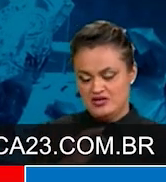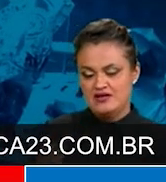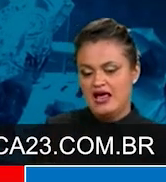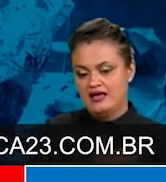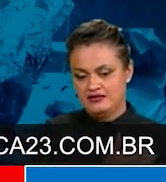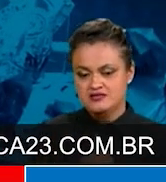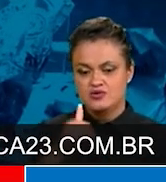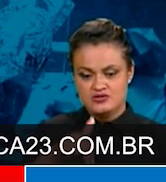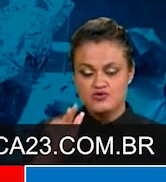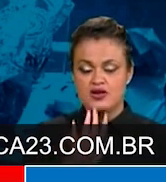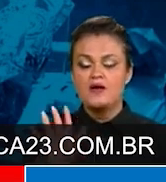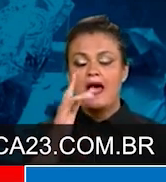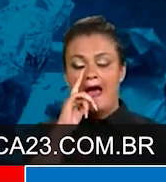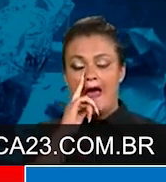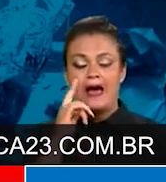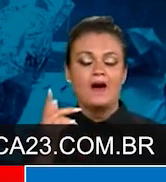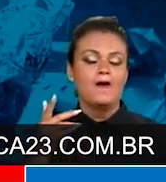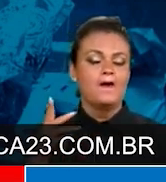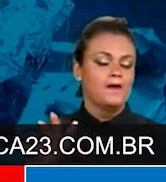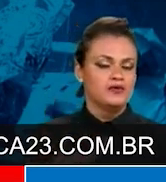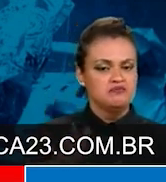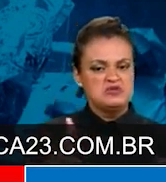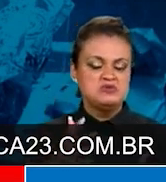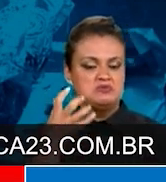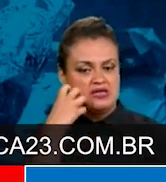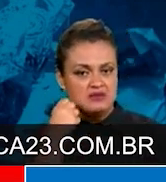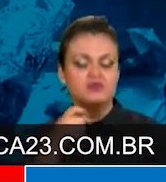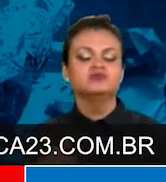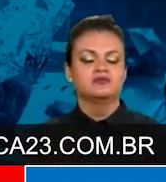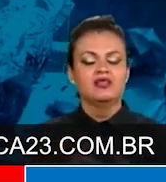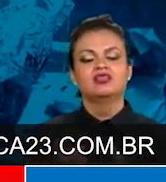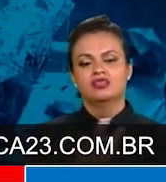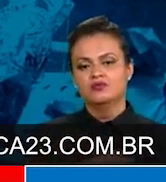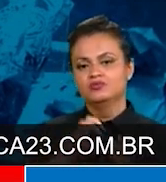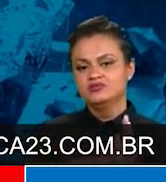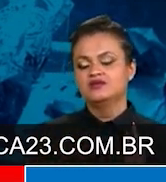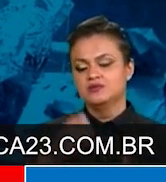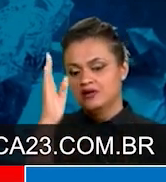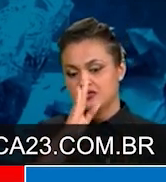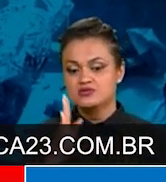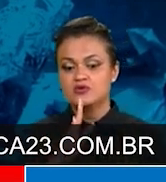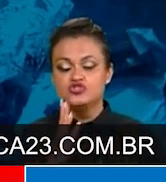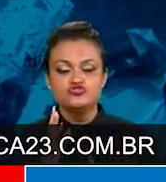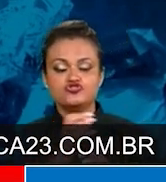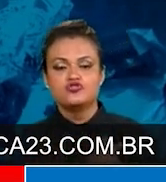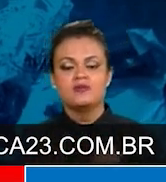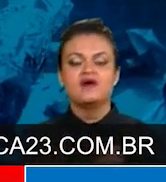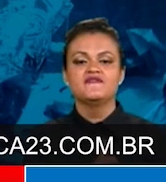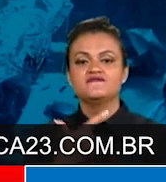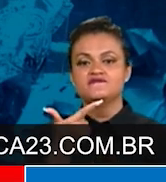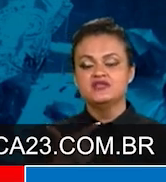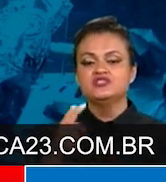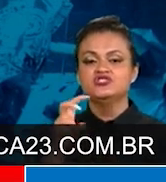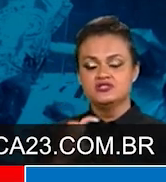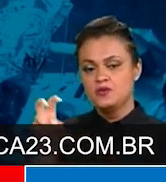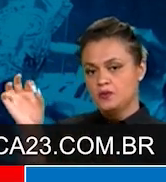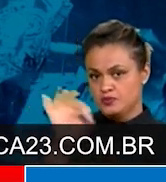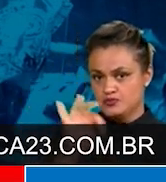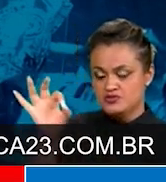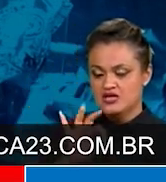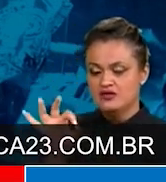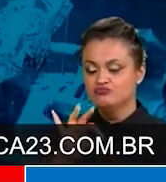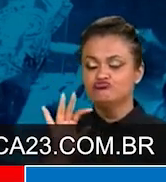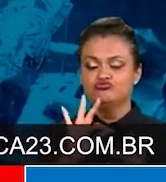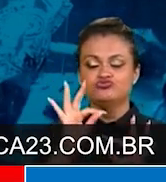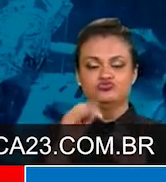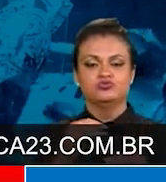arrecadação nacional, a renda e o patrimônio também são tributados no Brasil e juntos somam 25% de